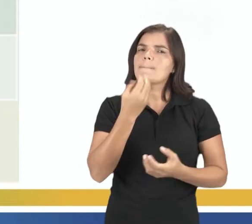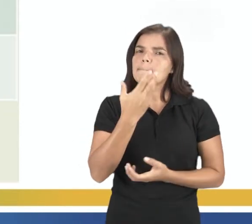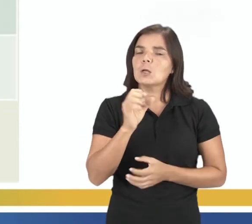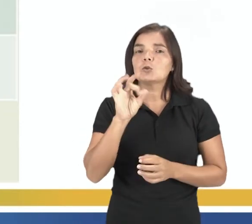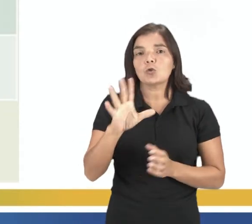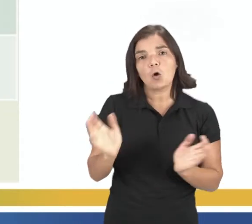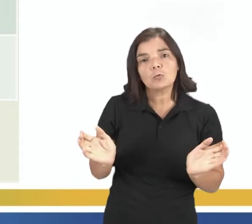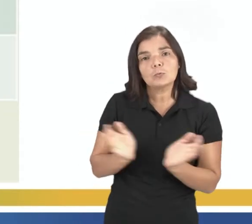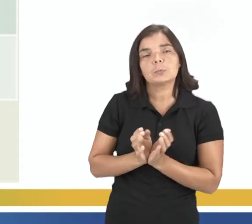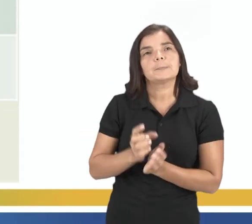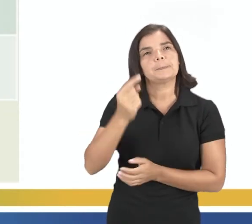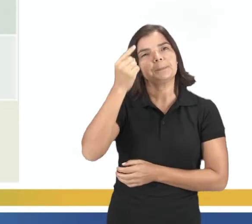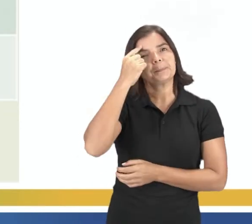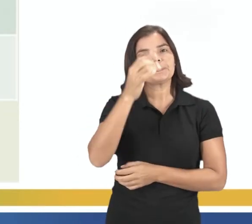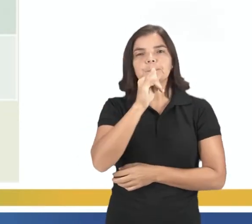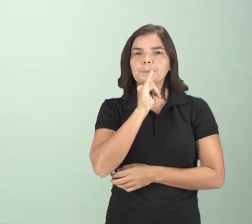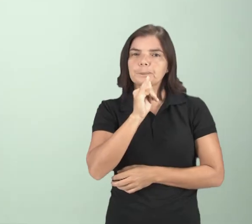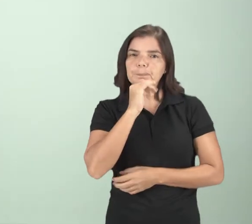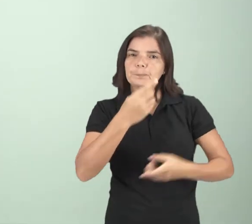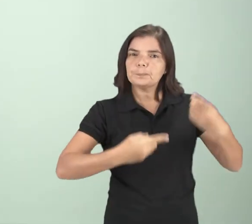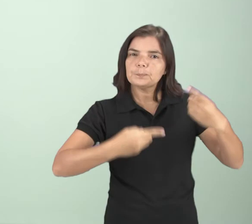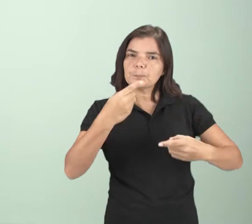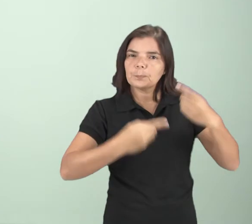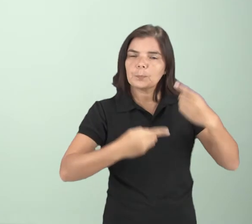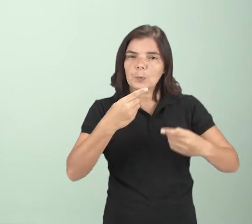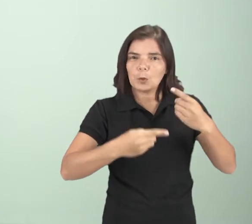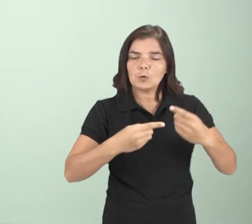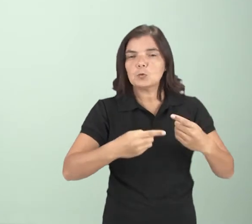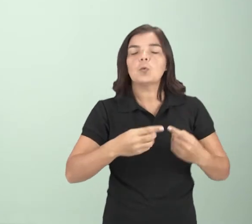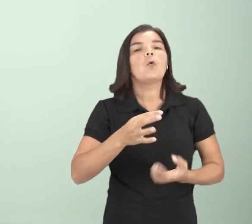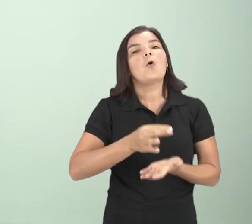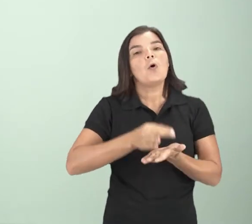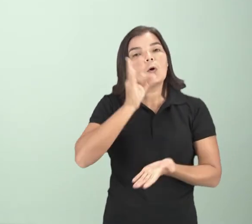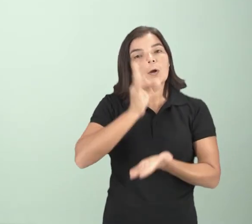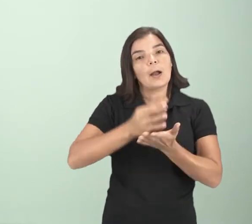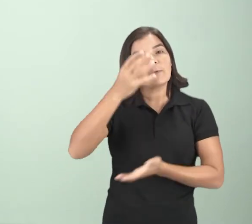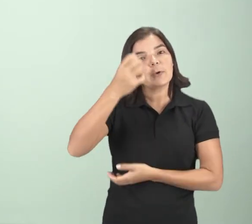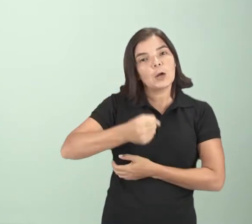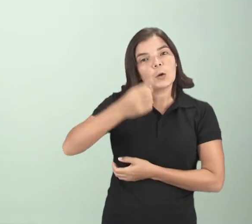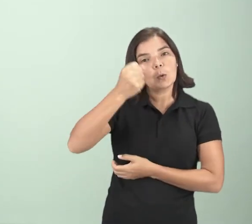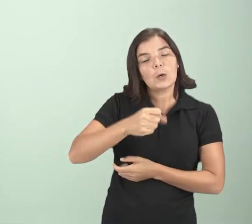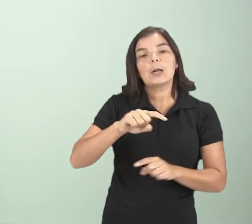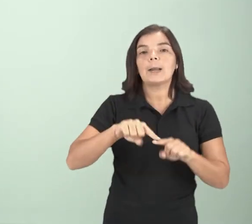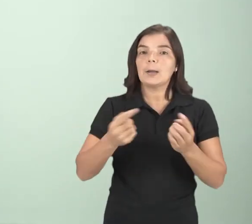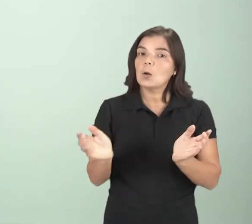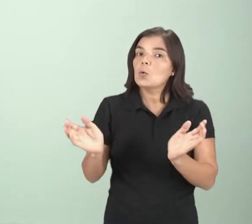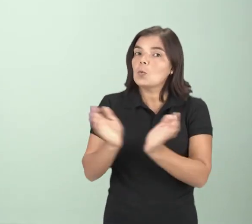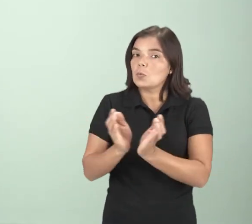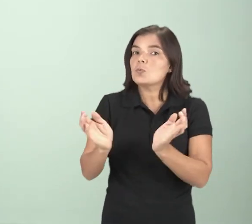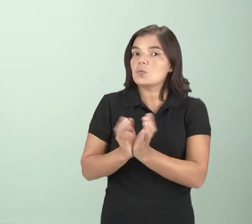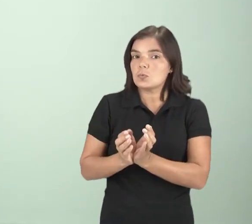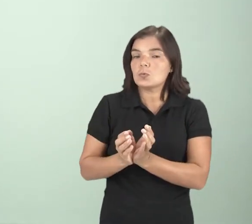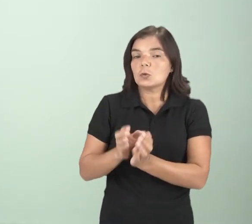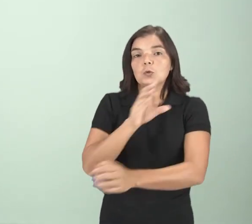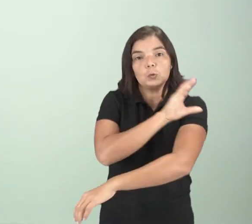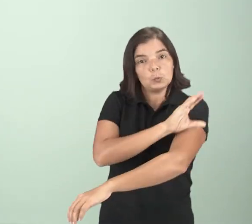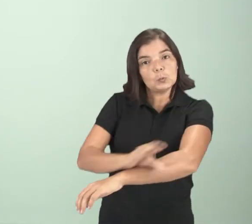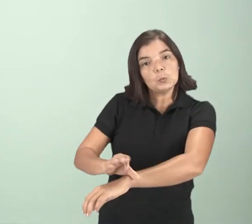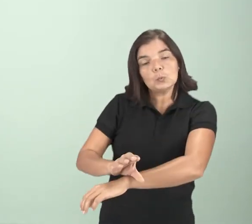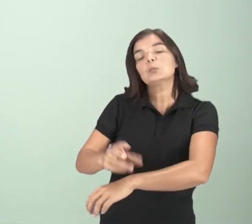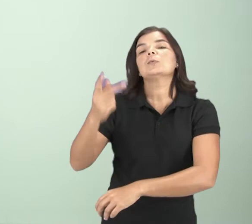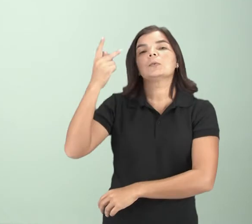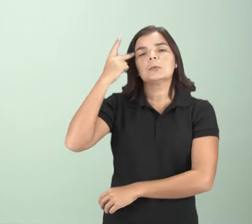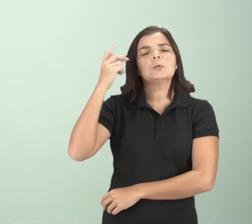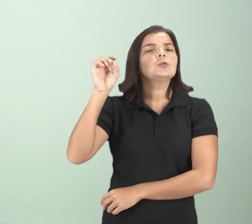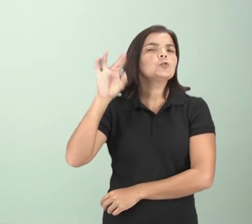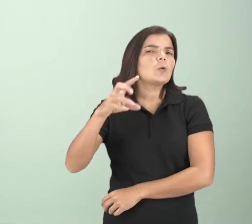do grupo. Vamos pensar, por exemplo, na política do café com leite aqui no Brasil. Aqueles grupos, o grupo dos cafeicultores de São Paulo,